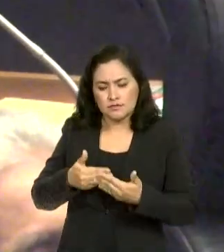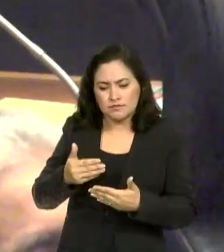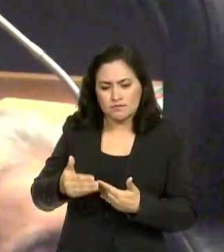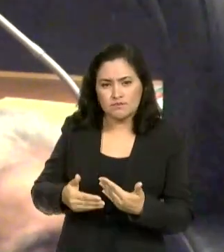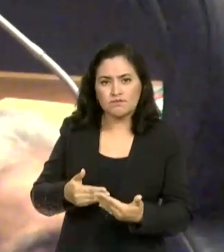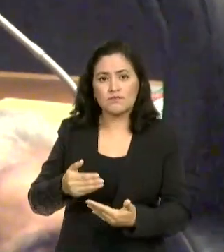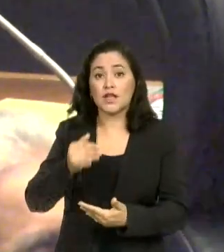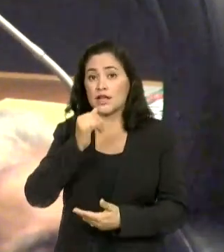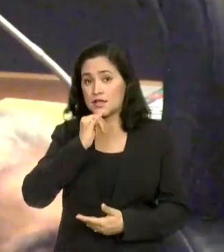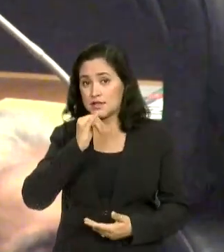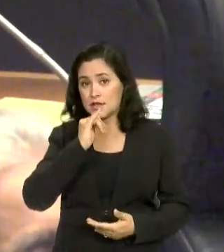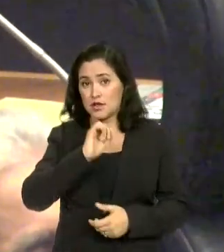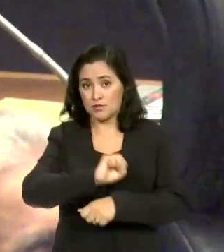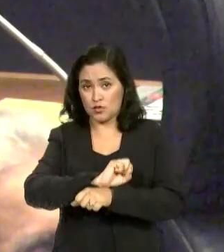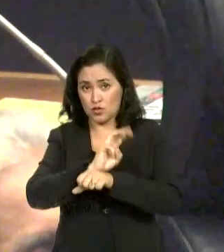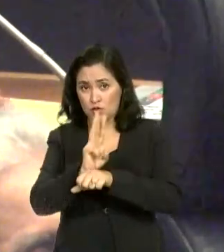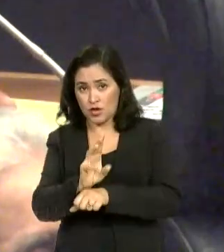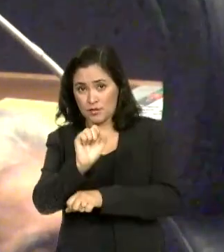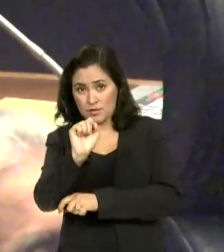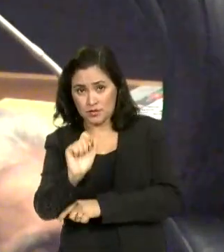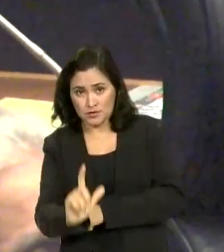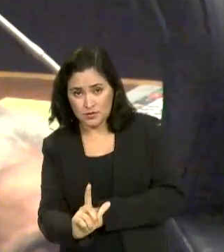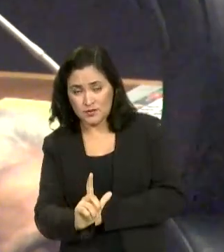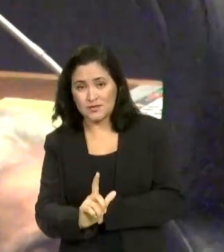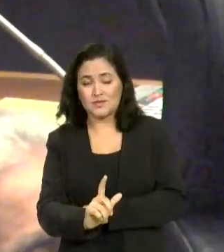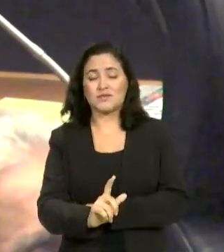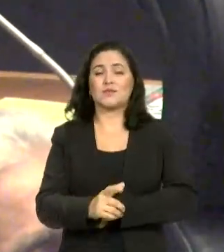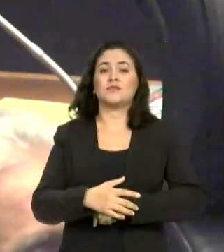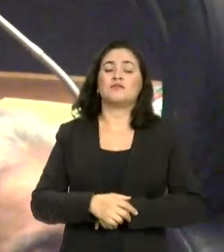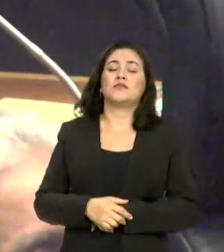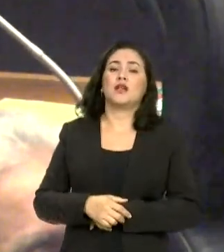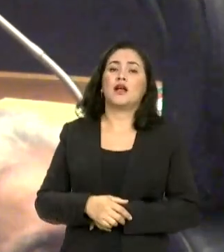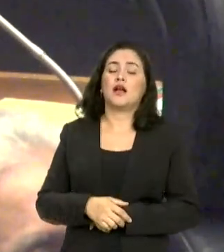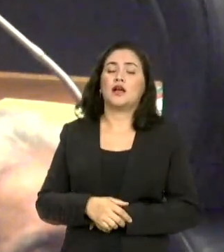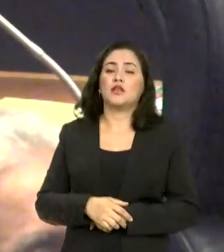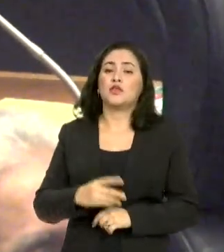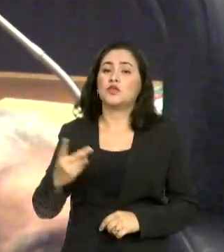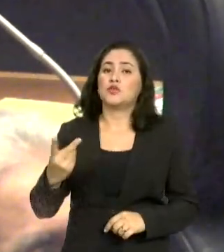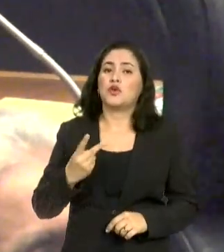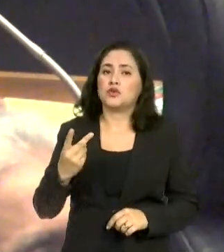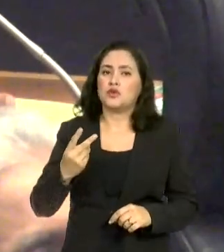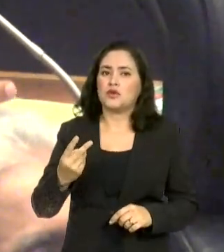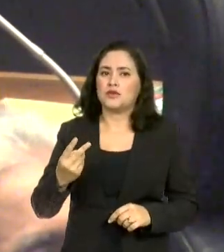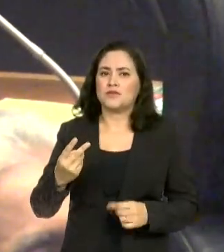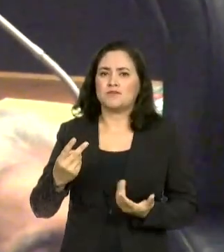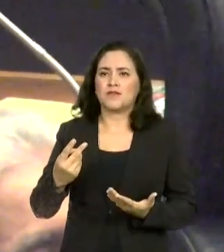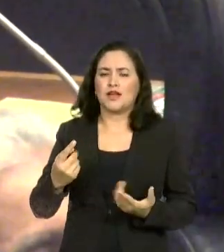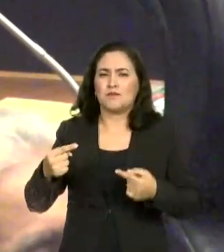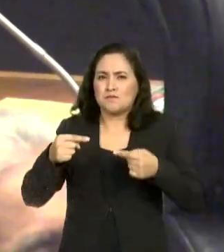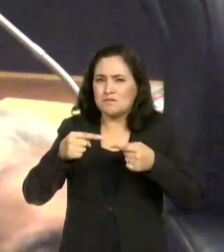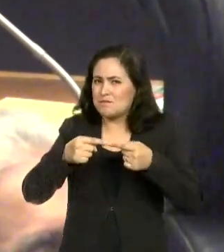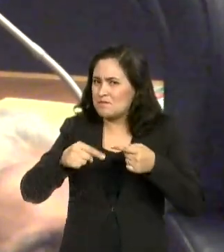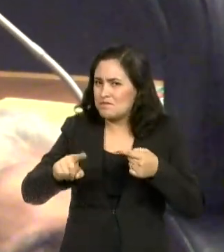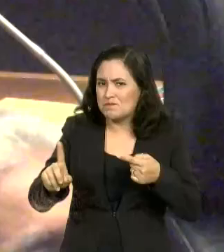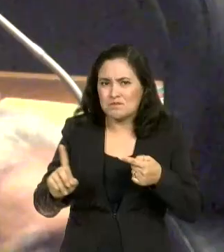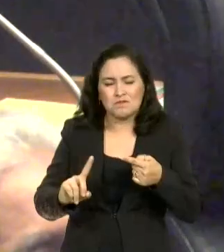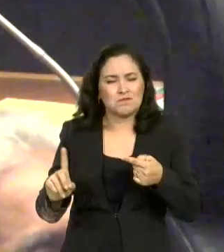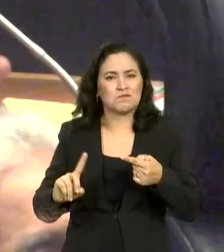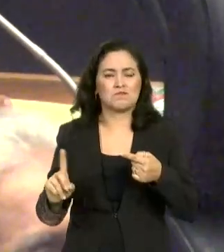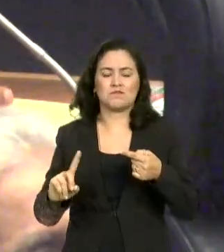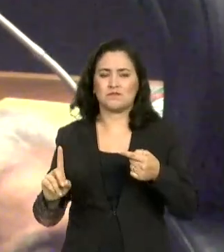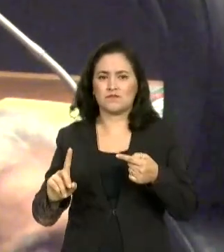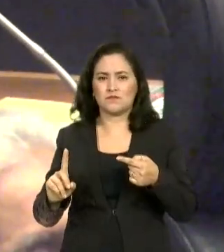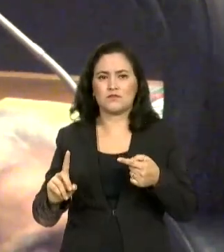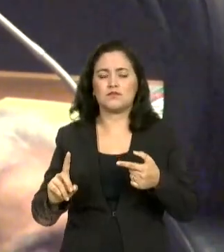momento, a gente divergia, porque a UEMA é no estado todo, mas você conseguiu levar a UEMA-SU, um grande avanço para a região tocantina, outros